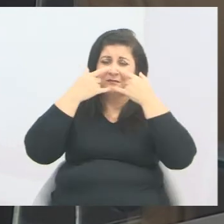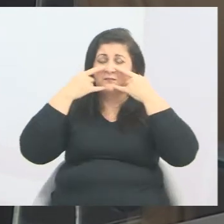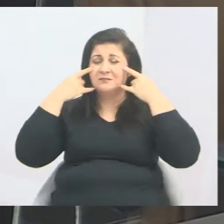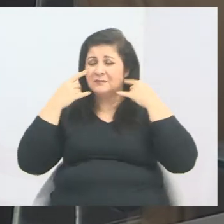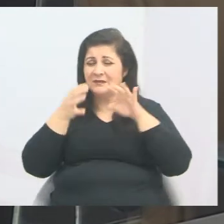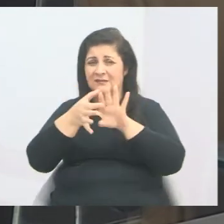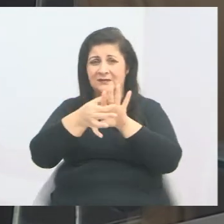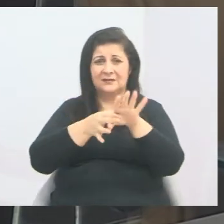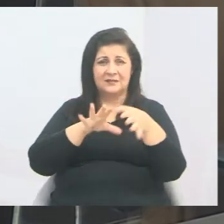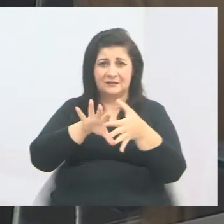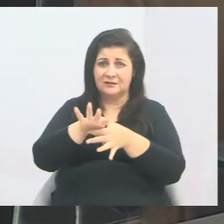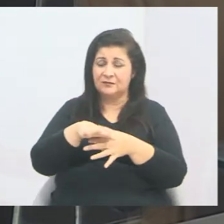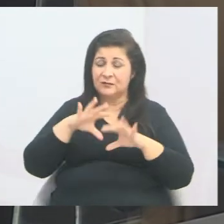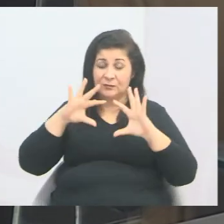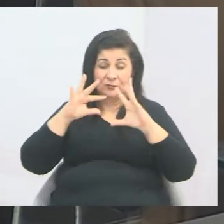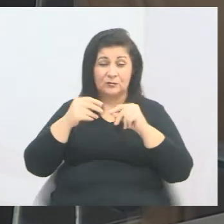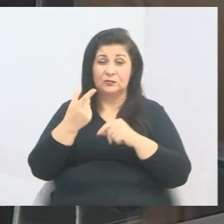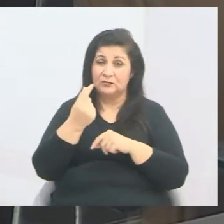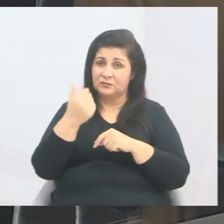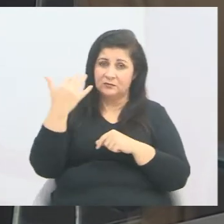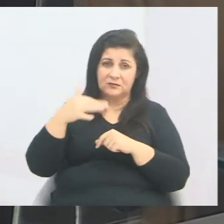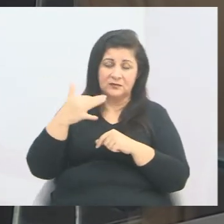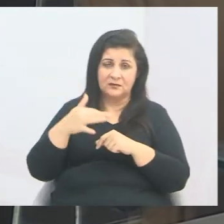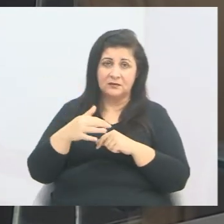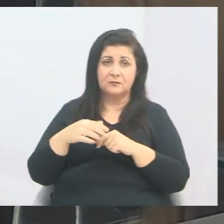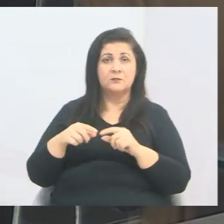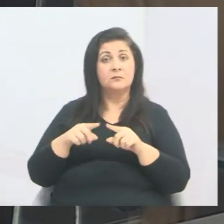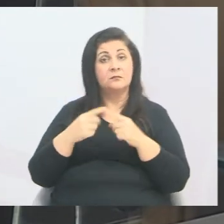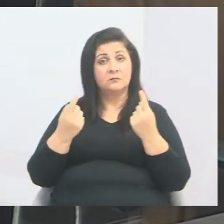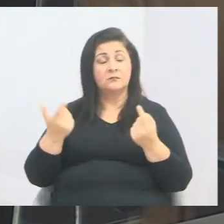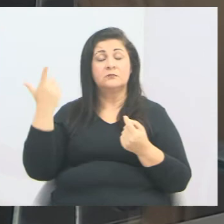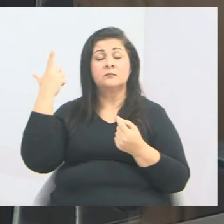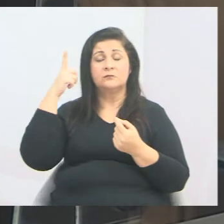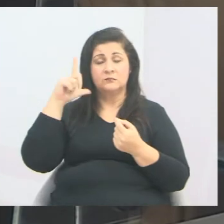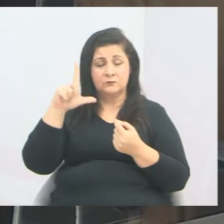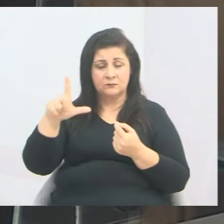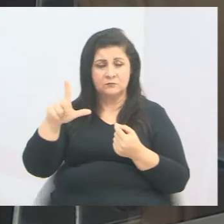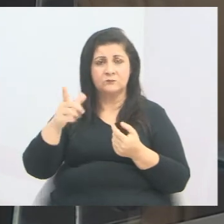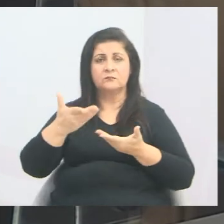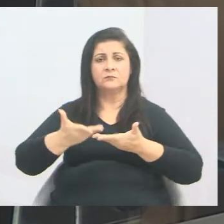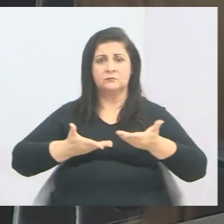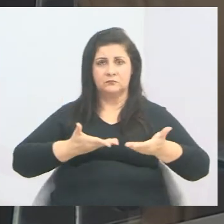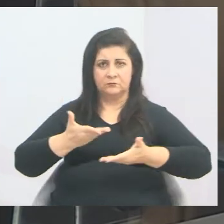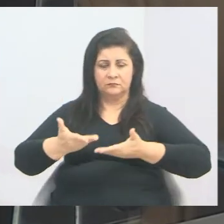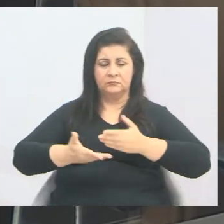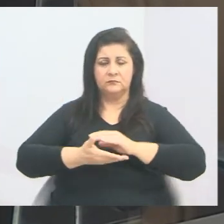luvas, a gente ainda está conseguindo dar o atendimento.